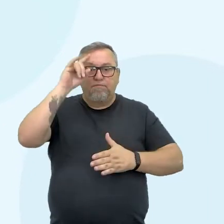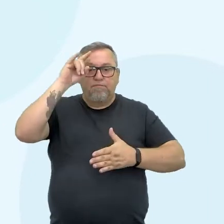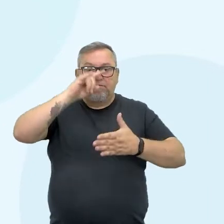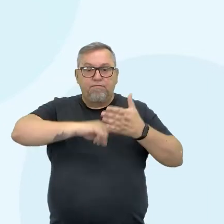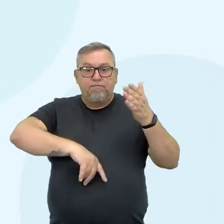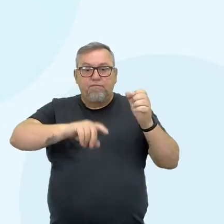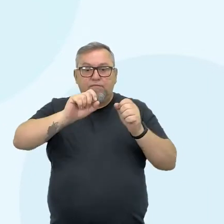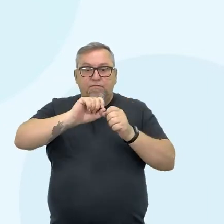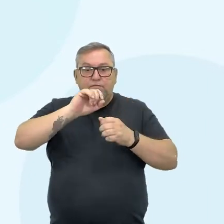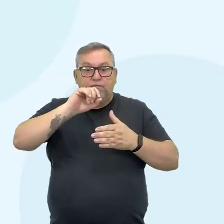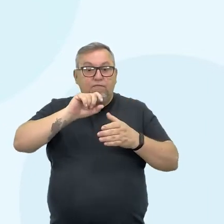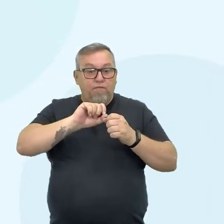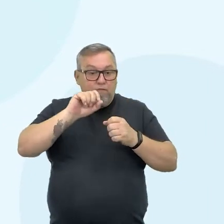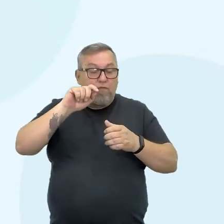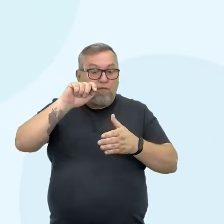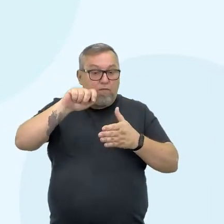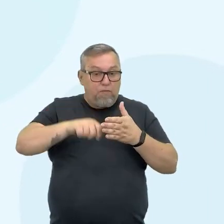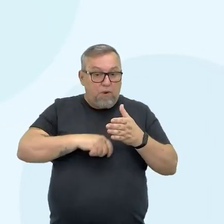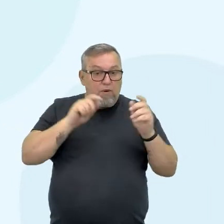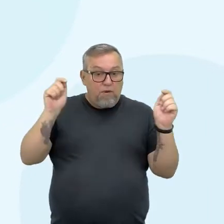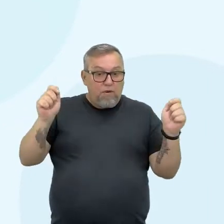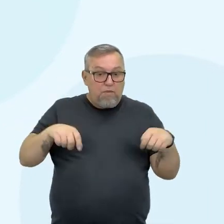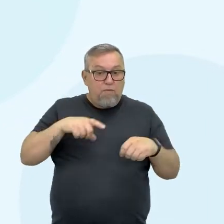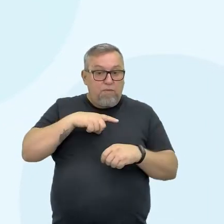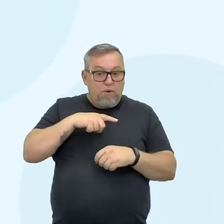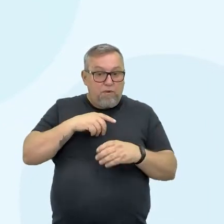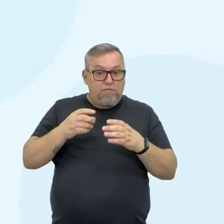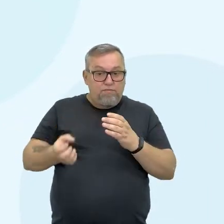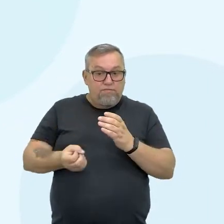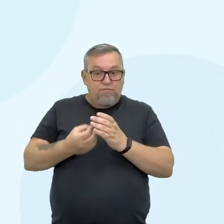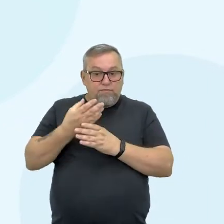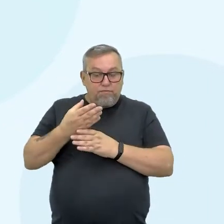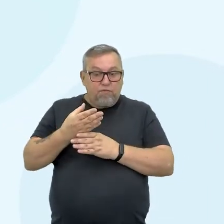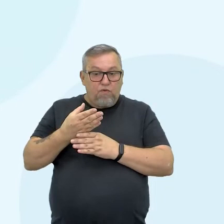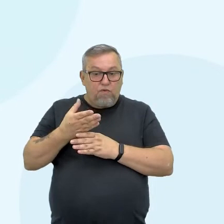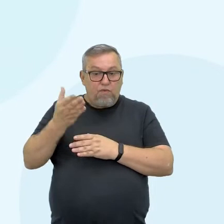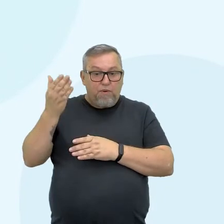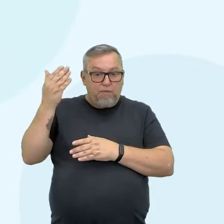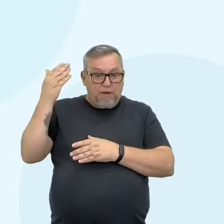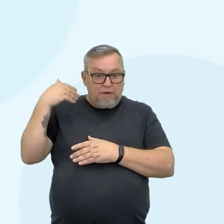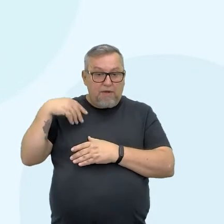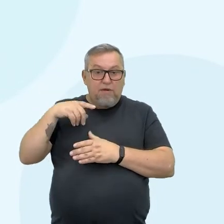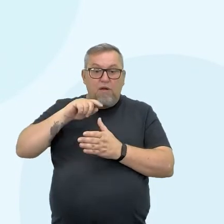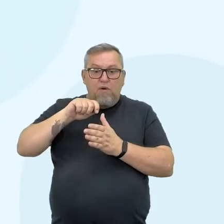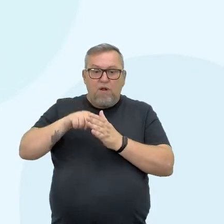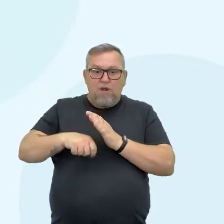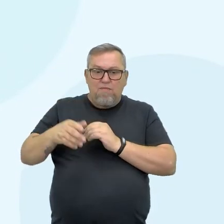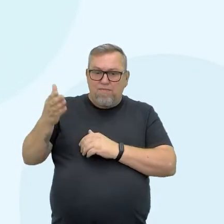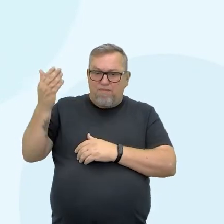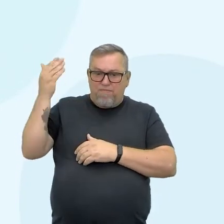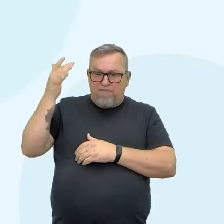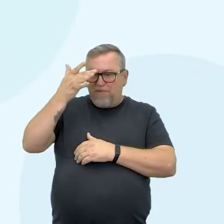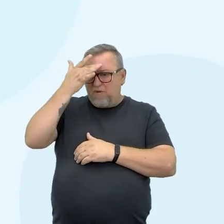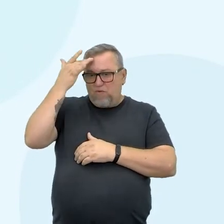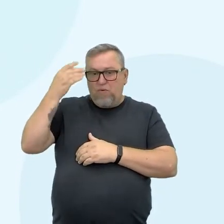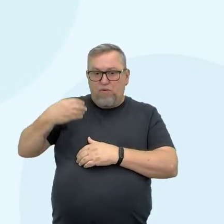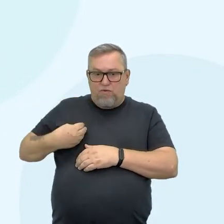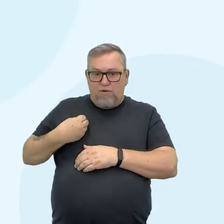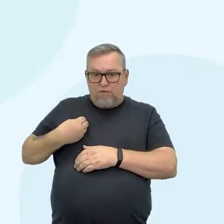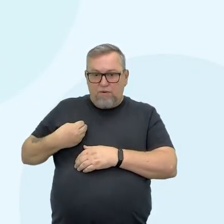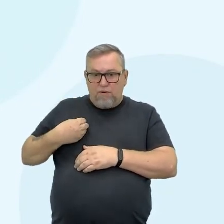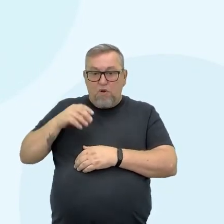pesquisa documental feita em documentos históricos, que podem constituir fontes primárias, né, que são dados registrados